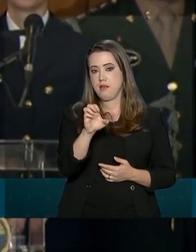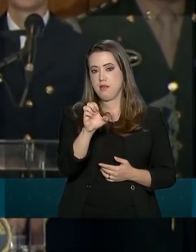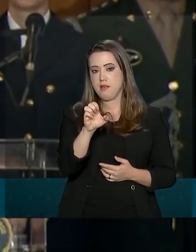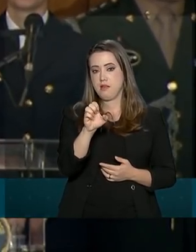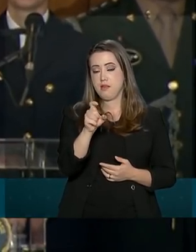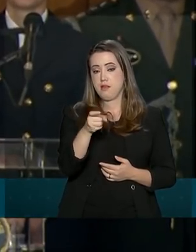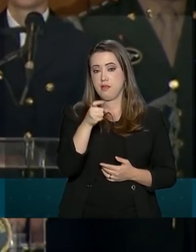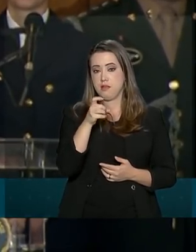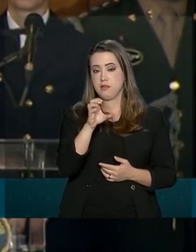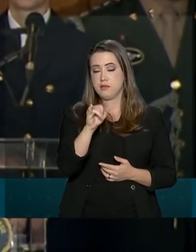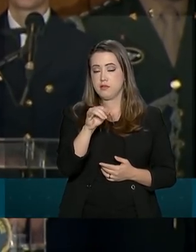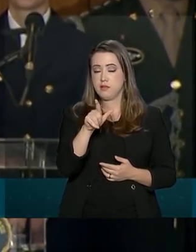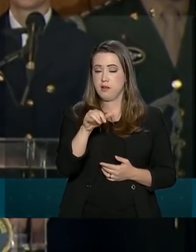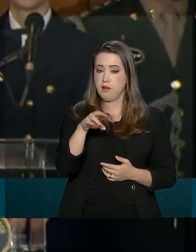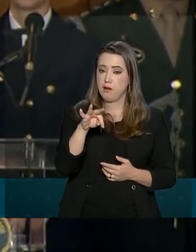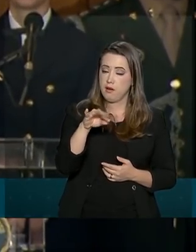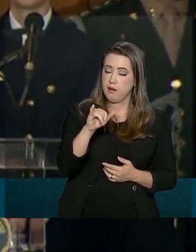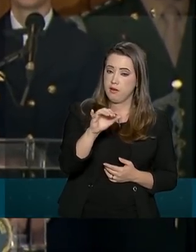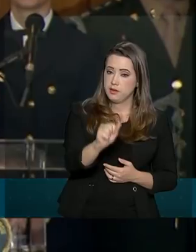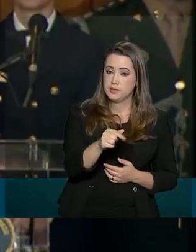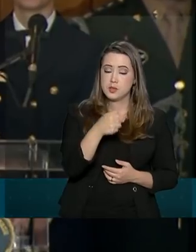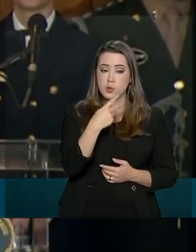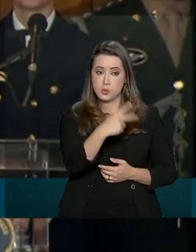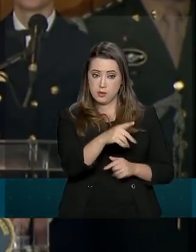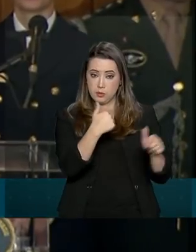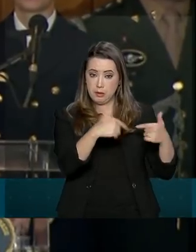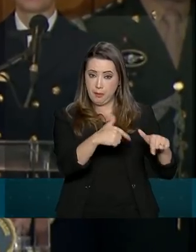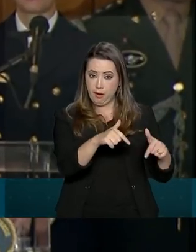esse trabalho seu